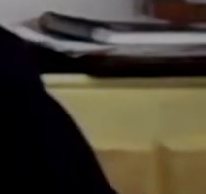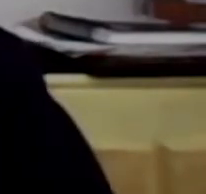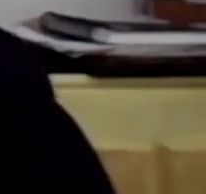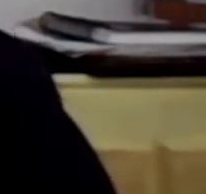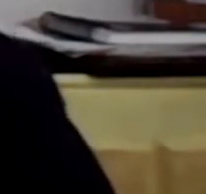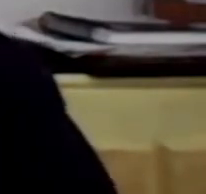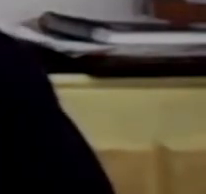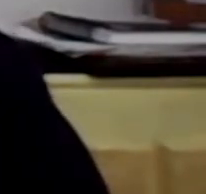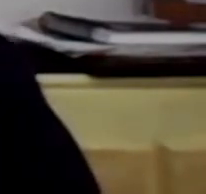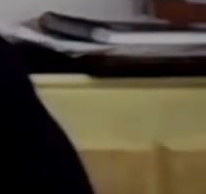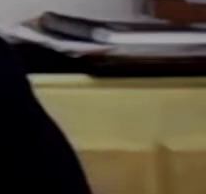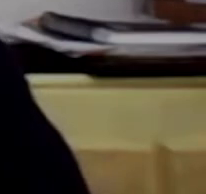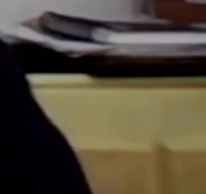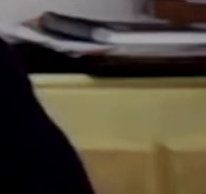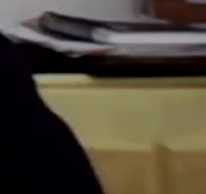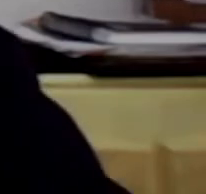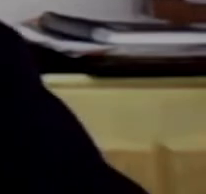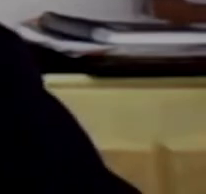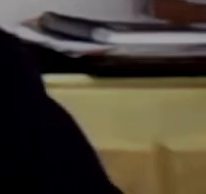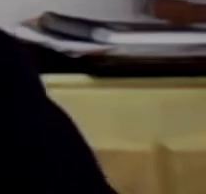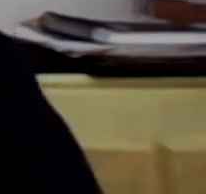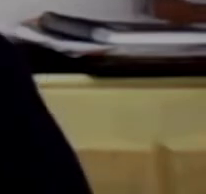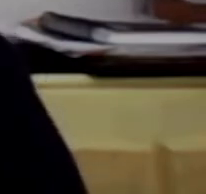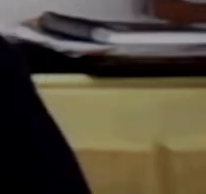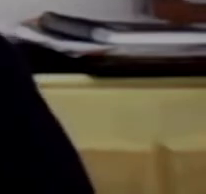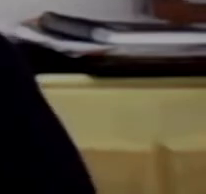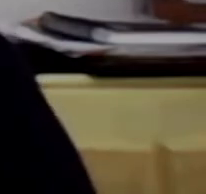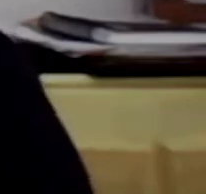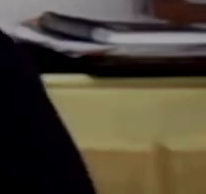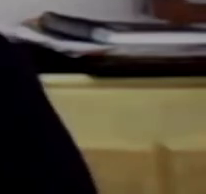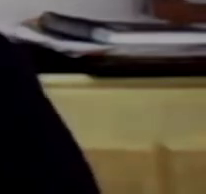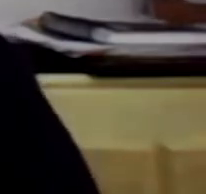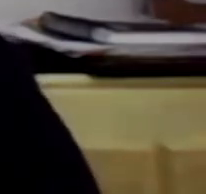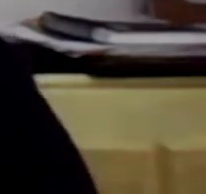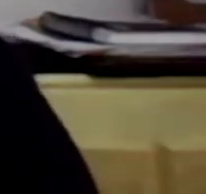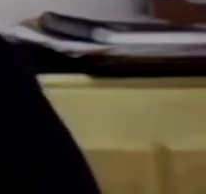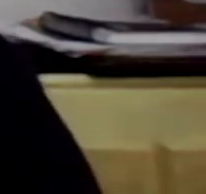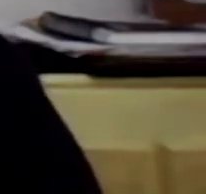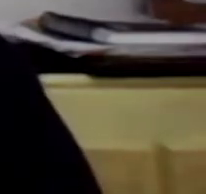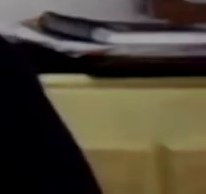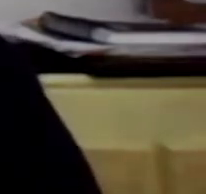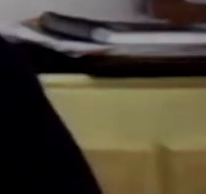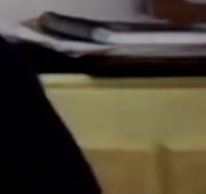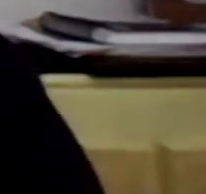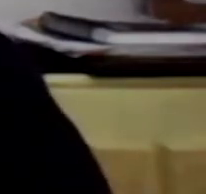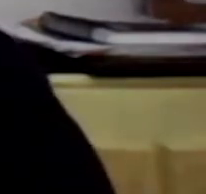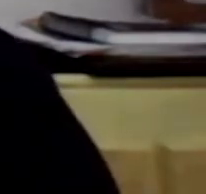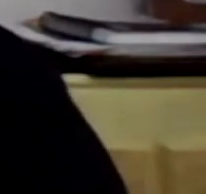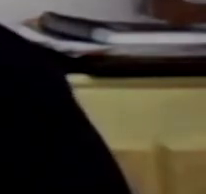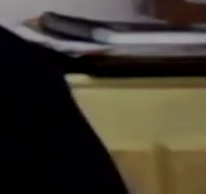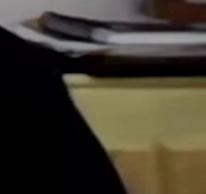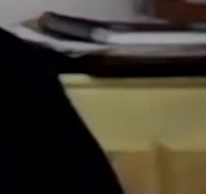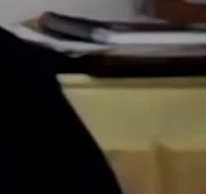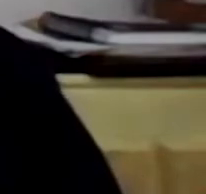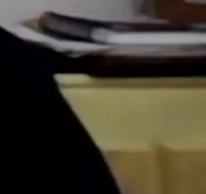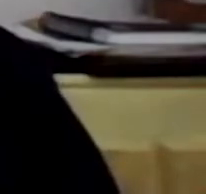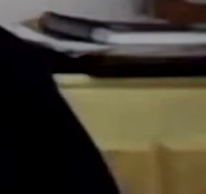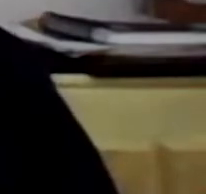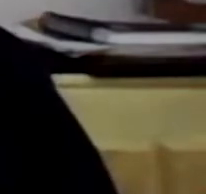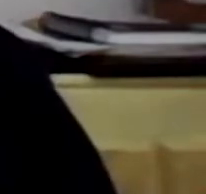dia, vereador Eduardo Magoga, público que nos acompanha pela TV Câmara. Vereador Rossini,